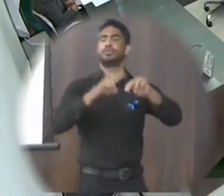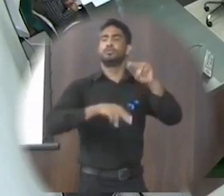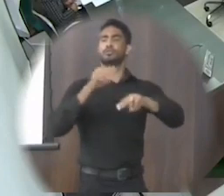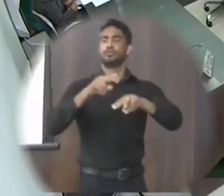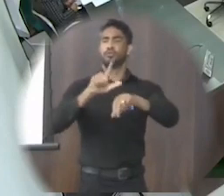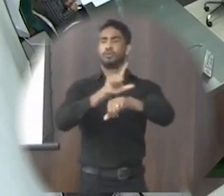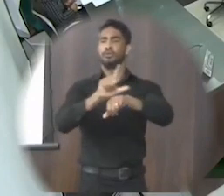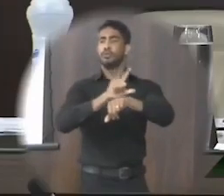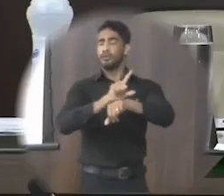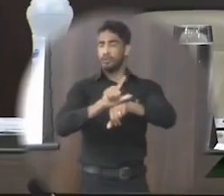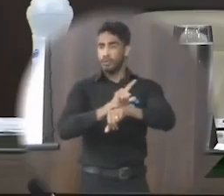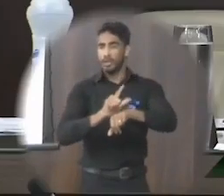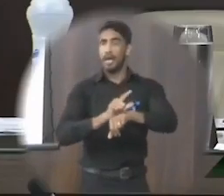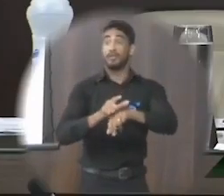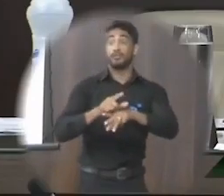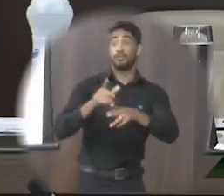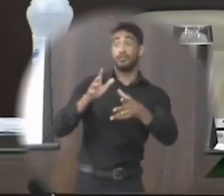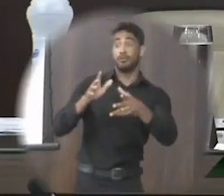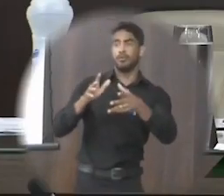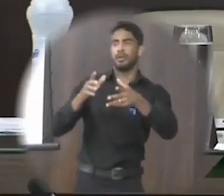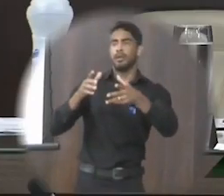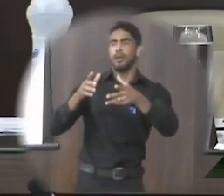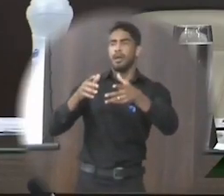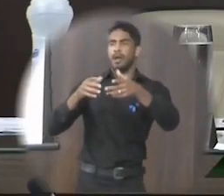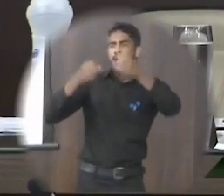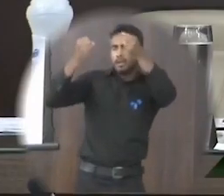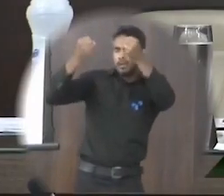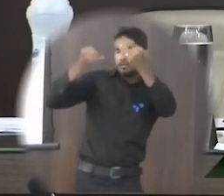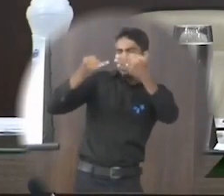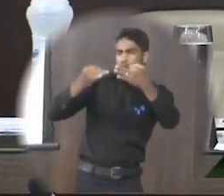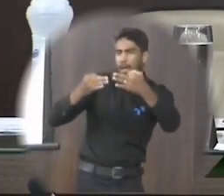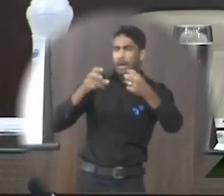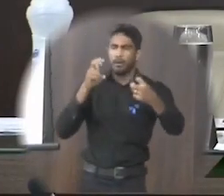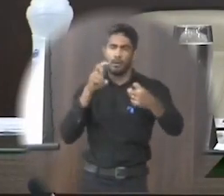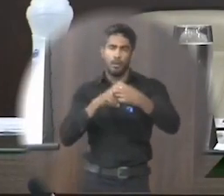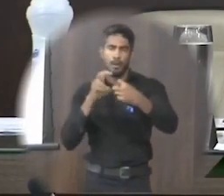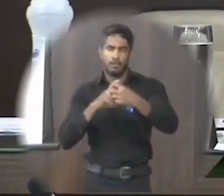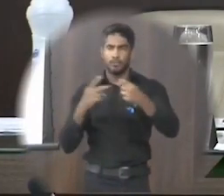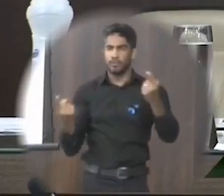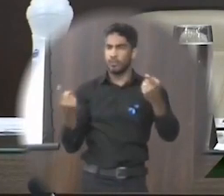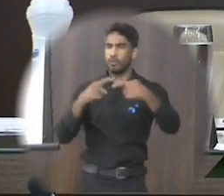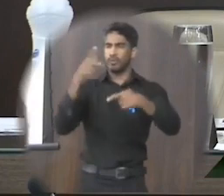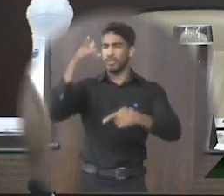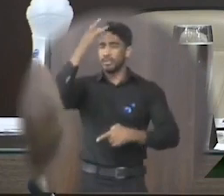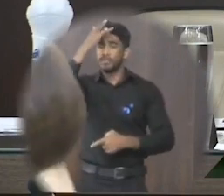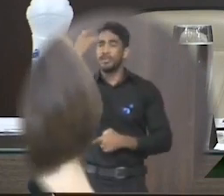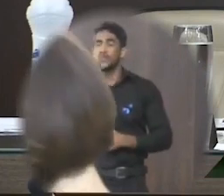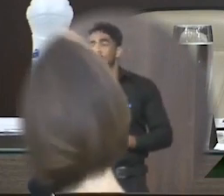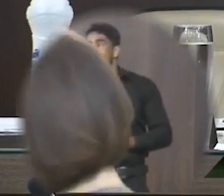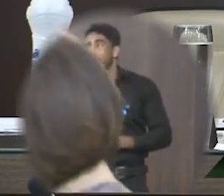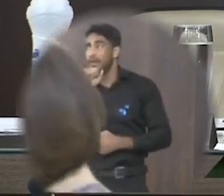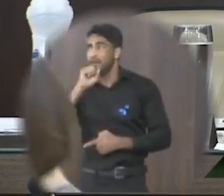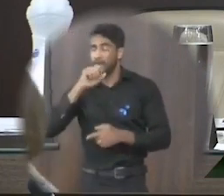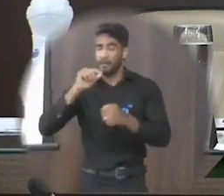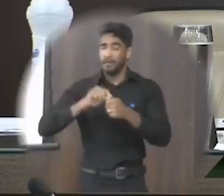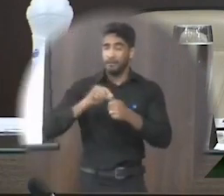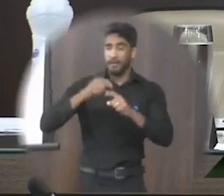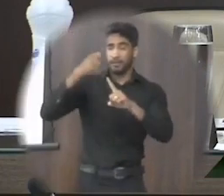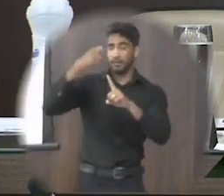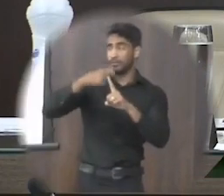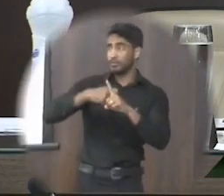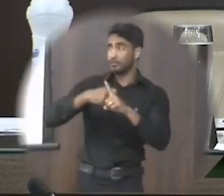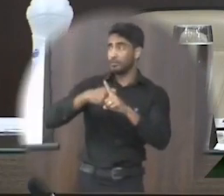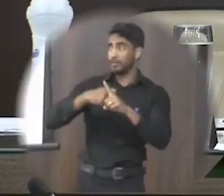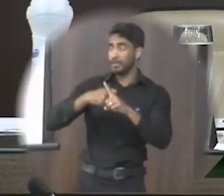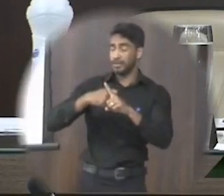de sensibilizar sobre o abuso e a violência contra os idosos, a ser realizada anualmente durante o mês de junho